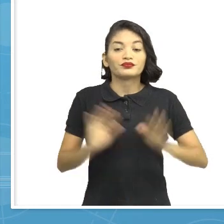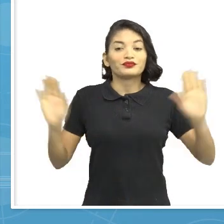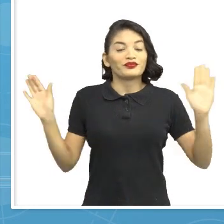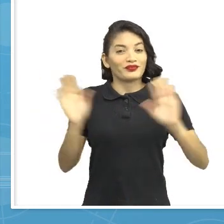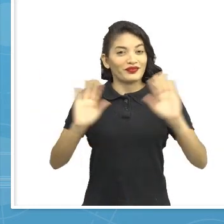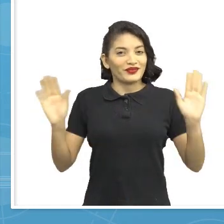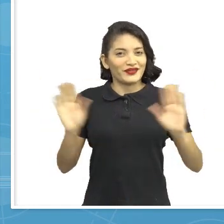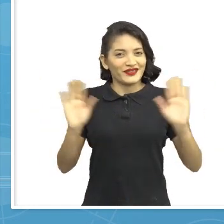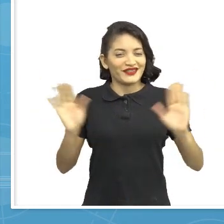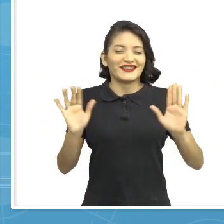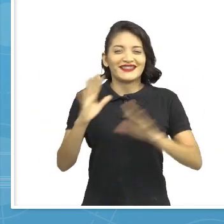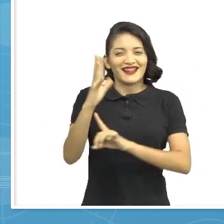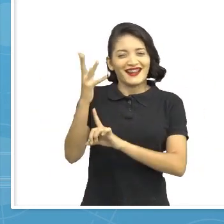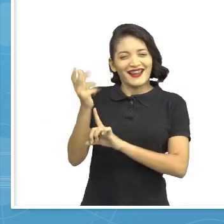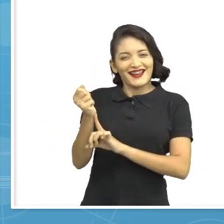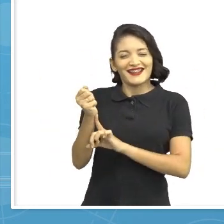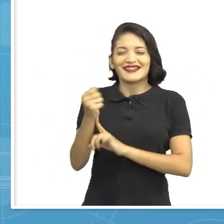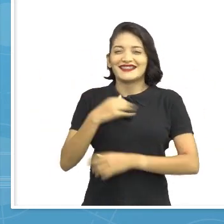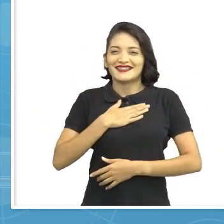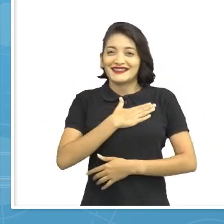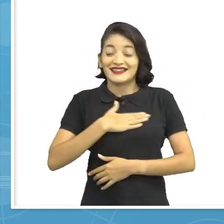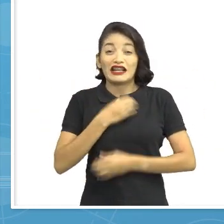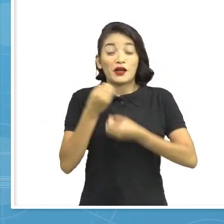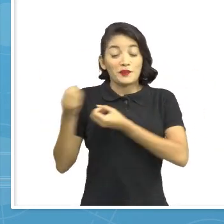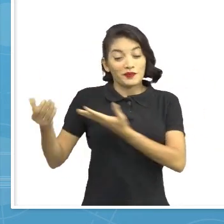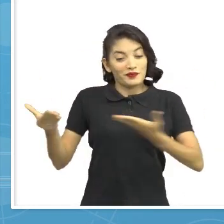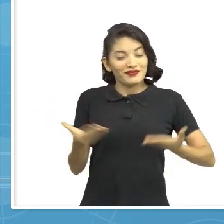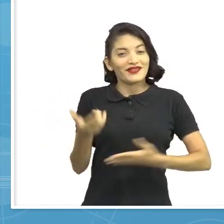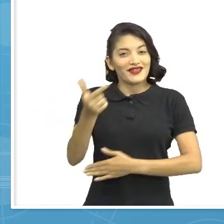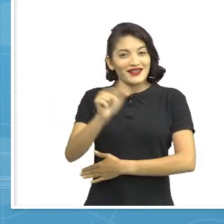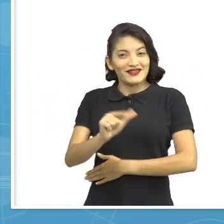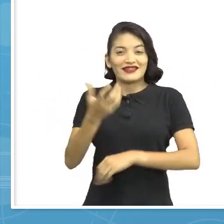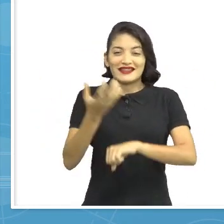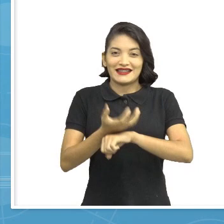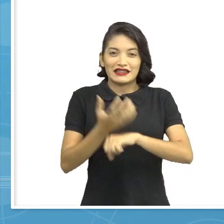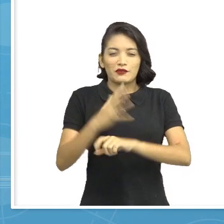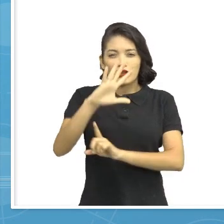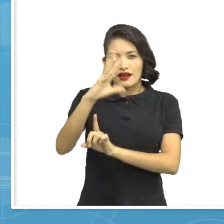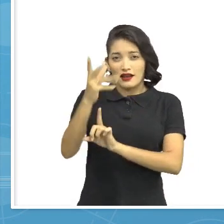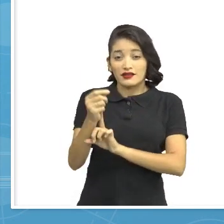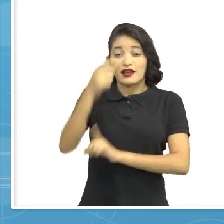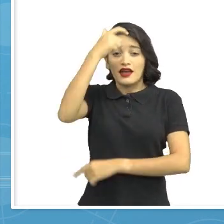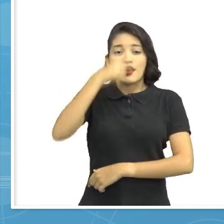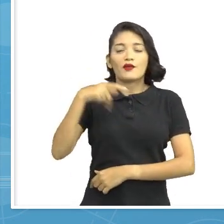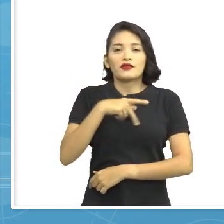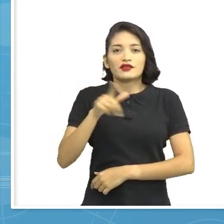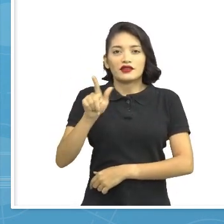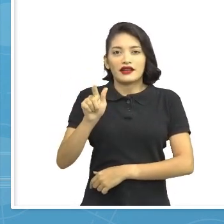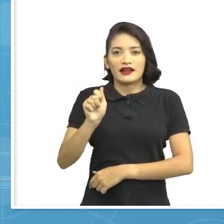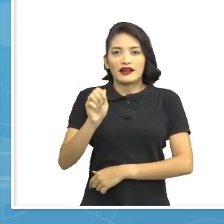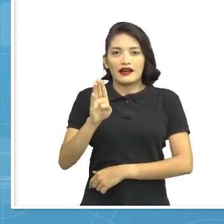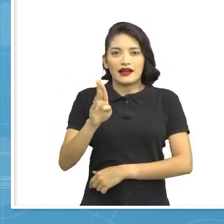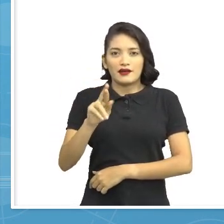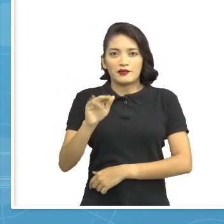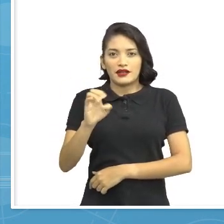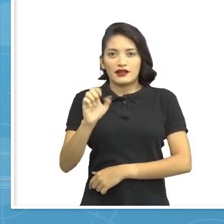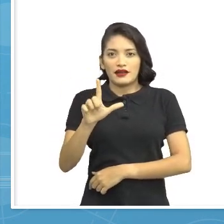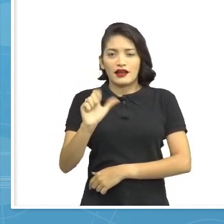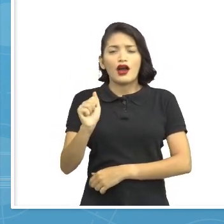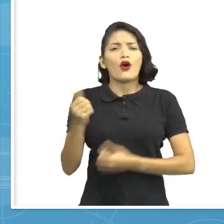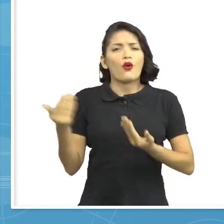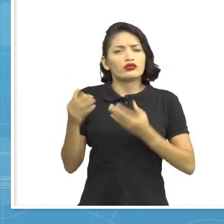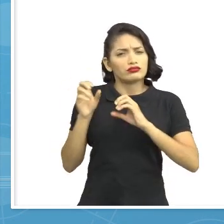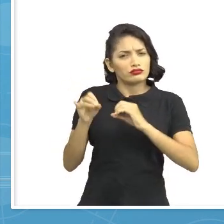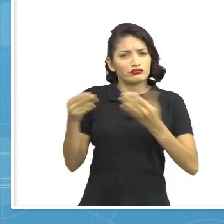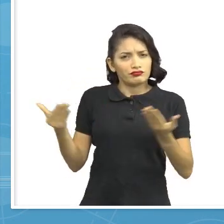Olá, meus artistas queridos, sejam bem-vindos a mais uma aula de artes. Eu sou a professora Gabriela e estarei acompanhando vocês no dia